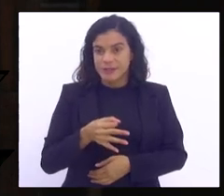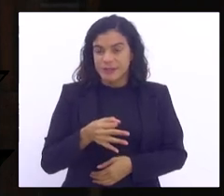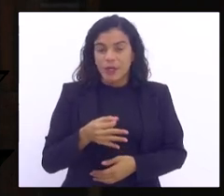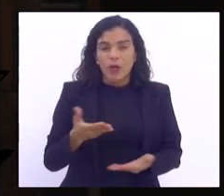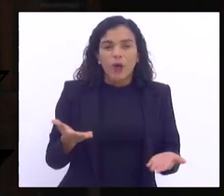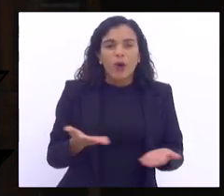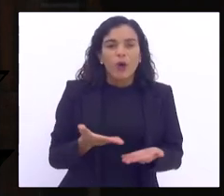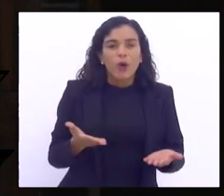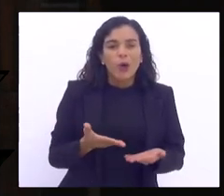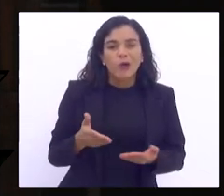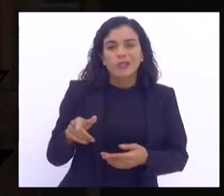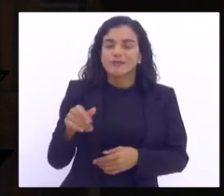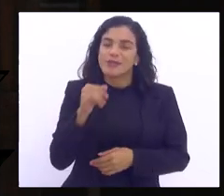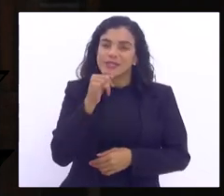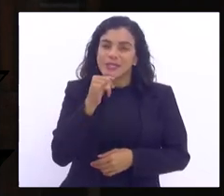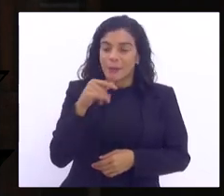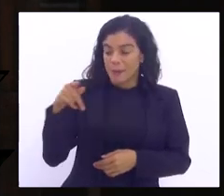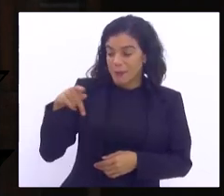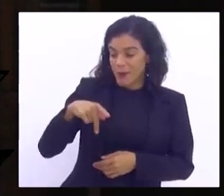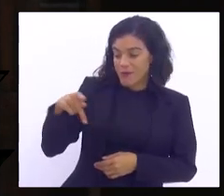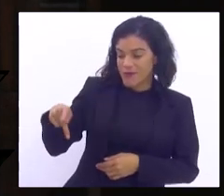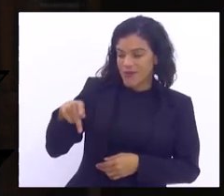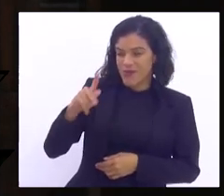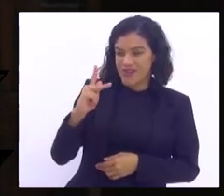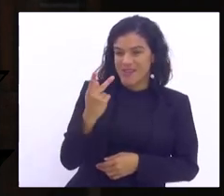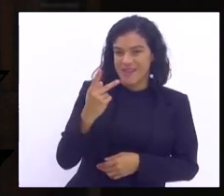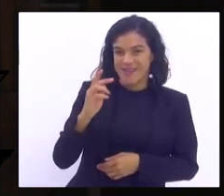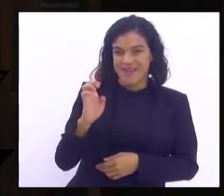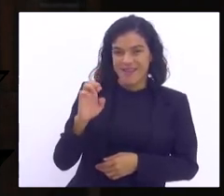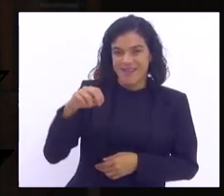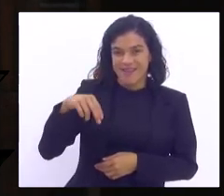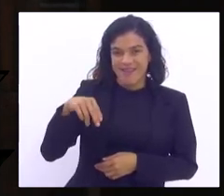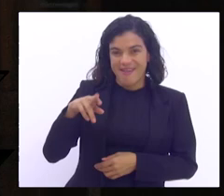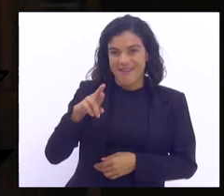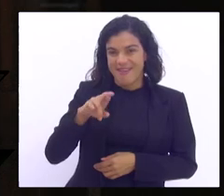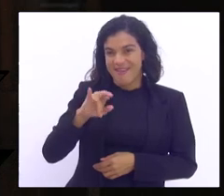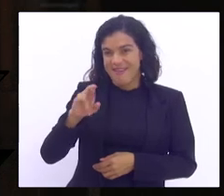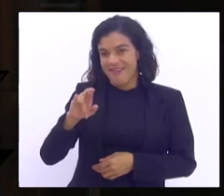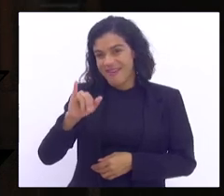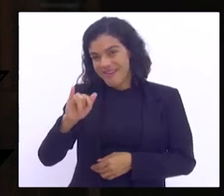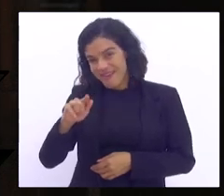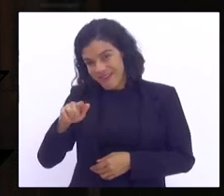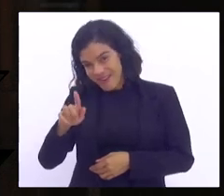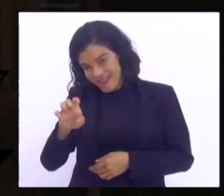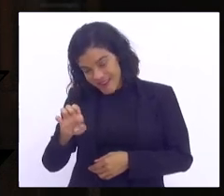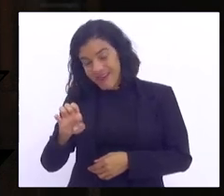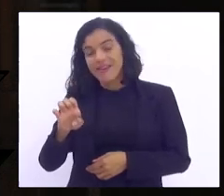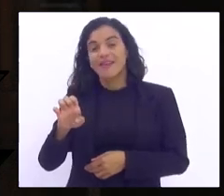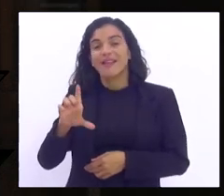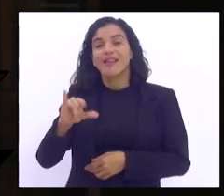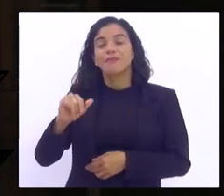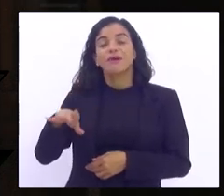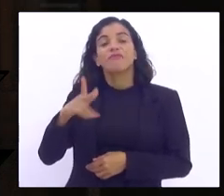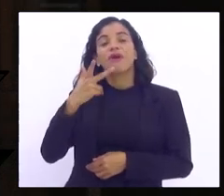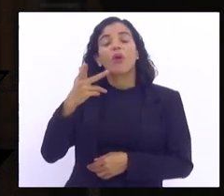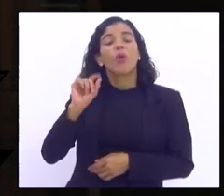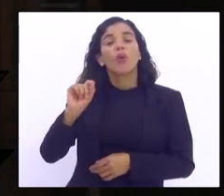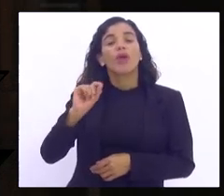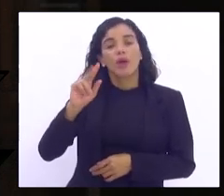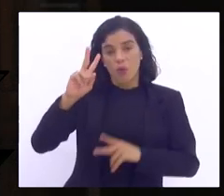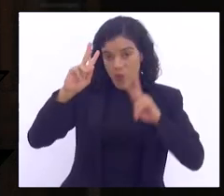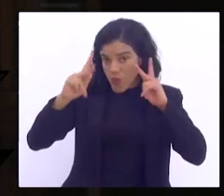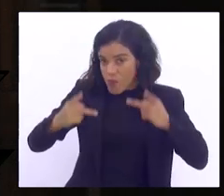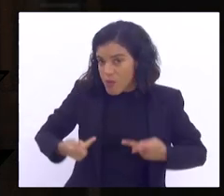Porque hoje, aquilo que o professor Henrique Lima explicou bem, não é o que faz a pessoa humana, não é a